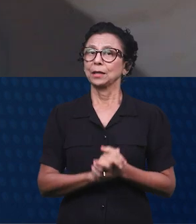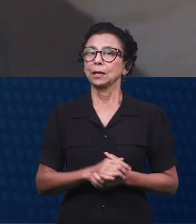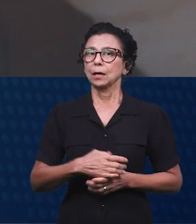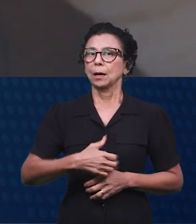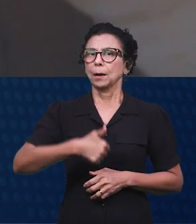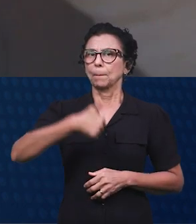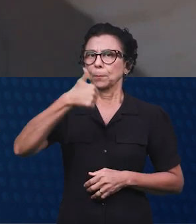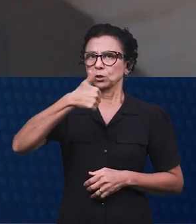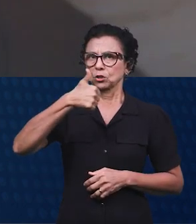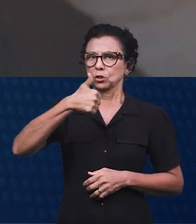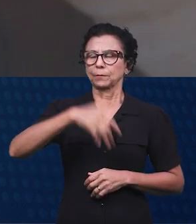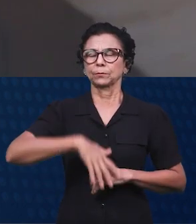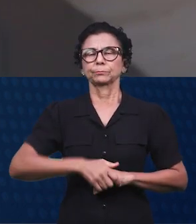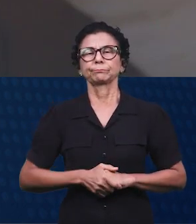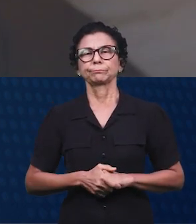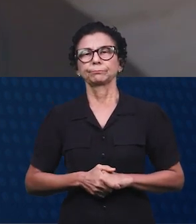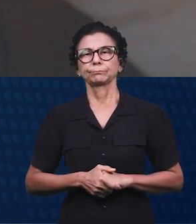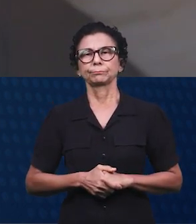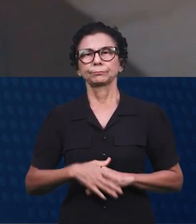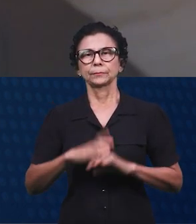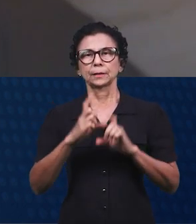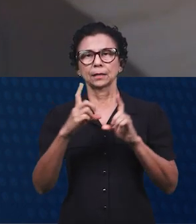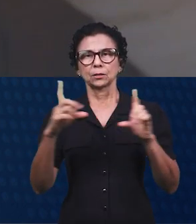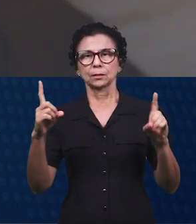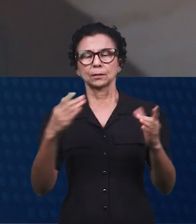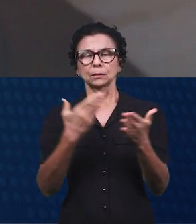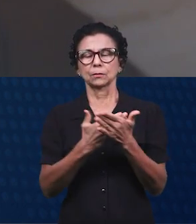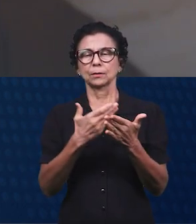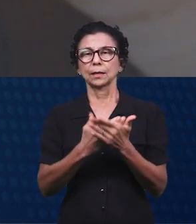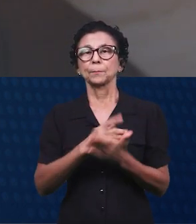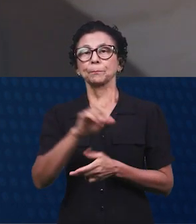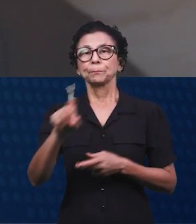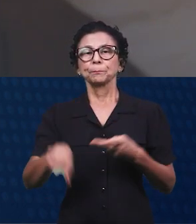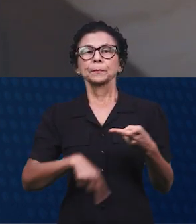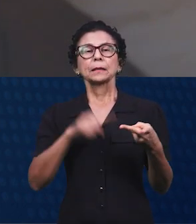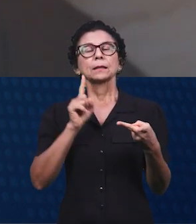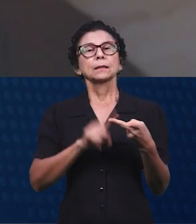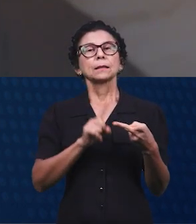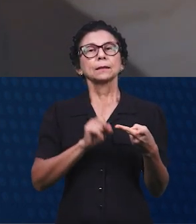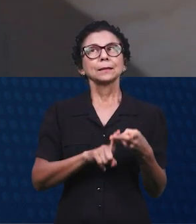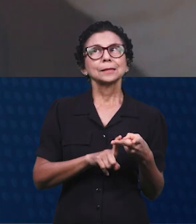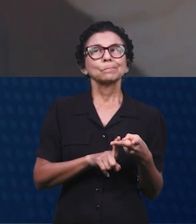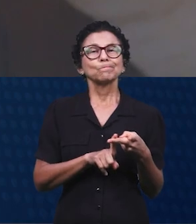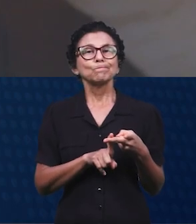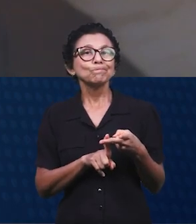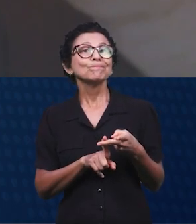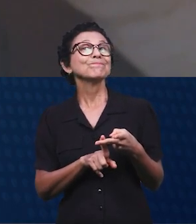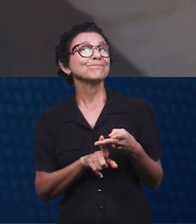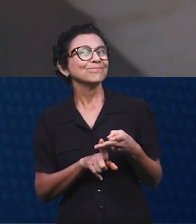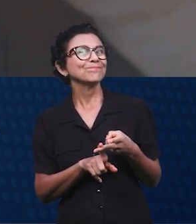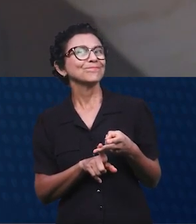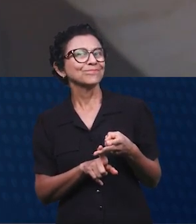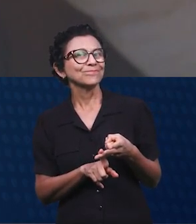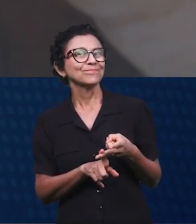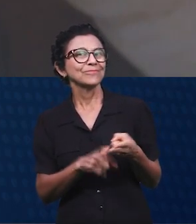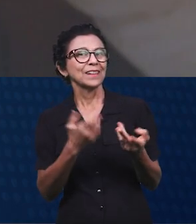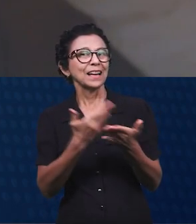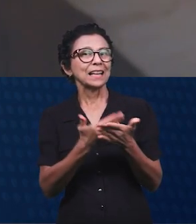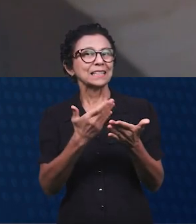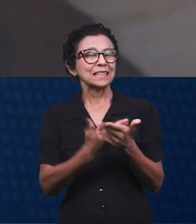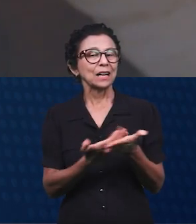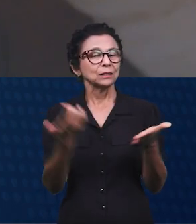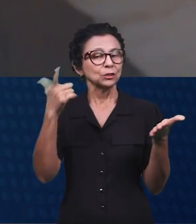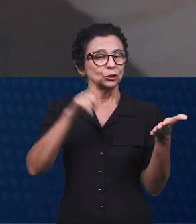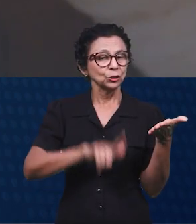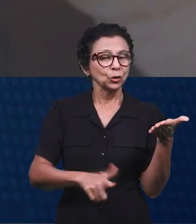ok? Agora, outra vantagem, possibilidade de revisar as aulas. No geral, você vai